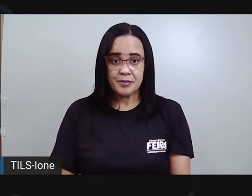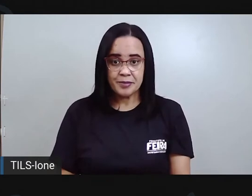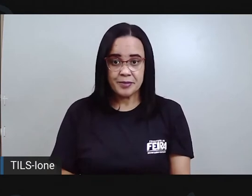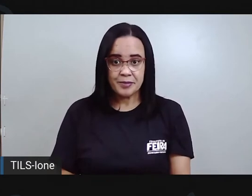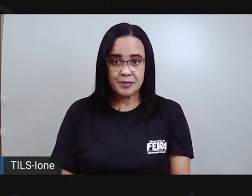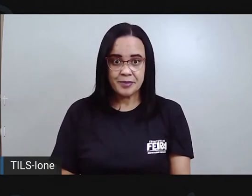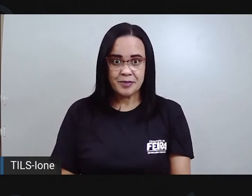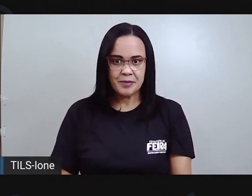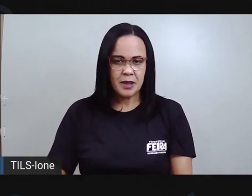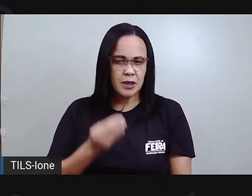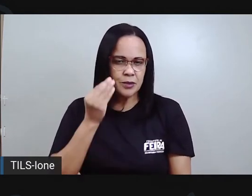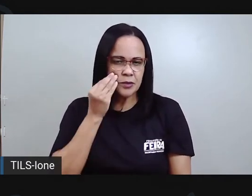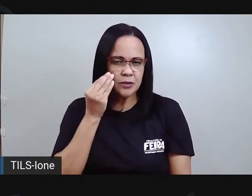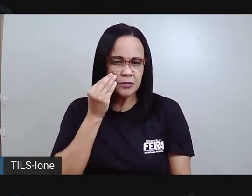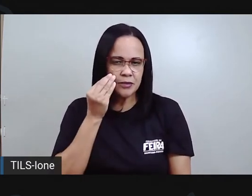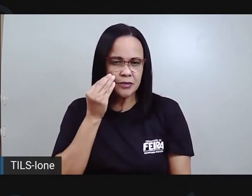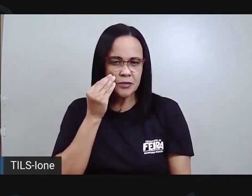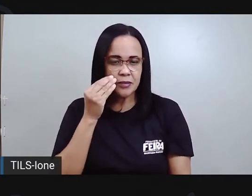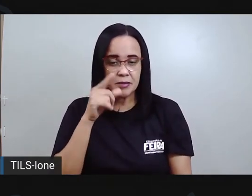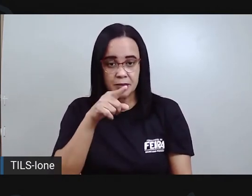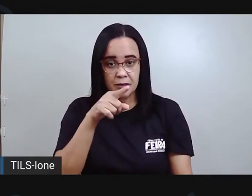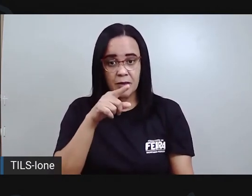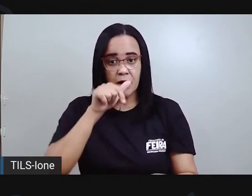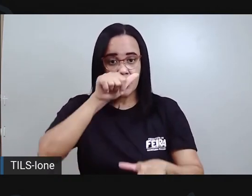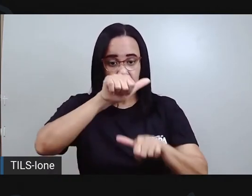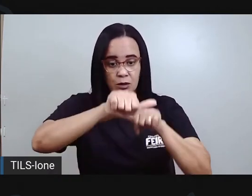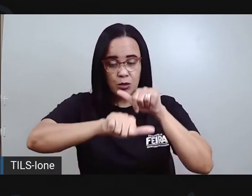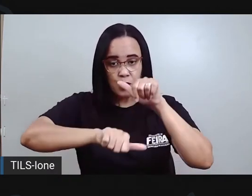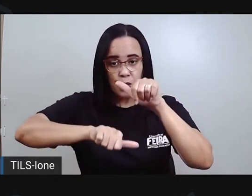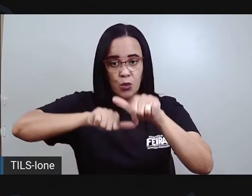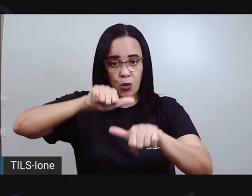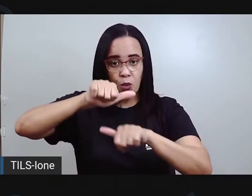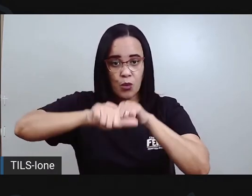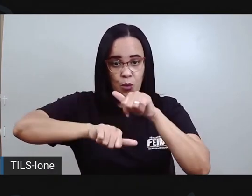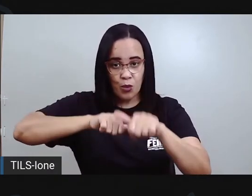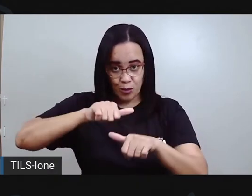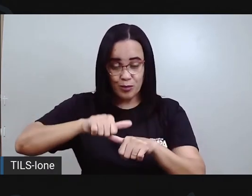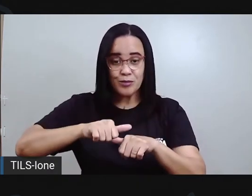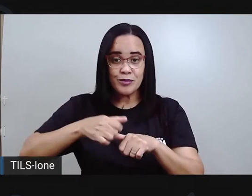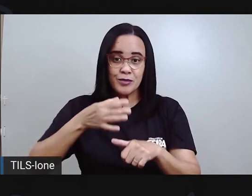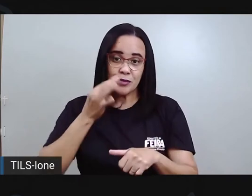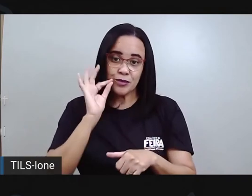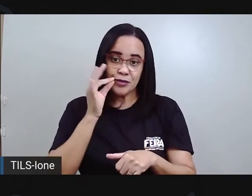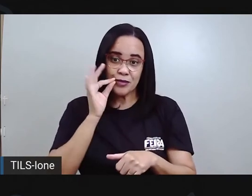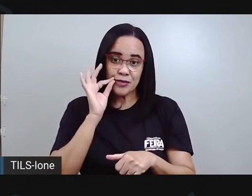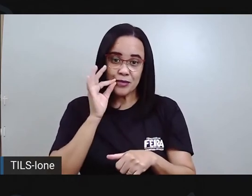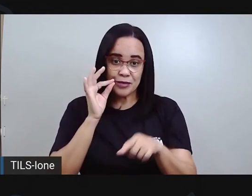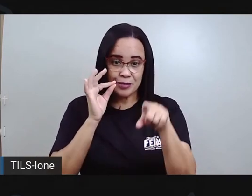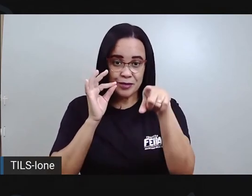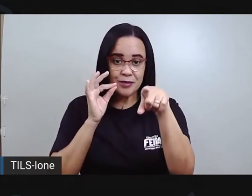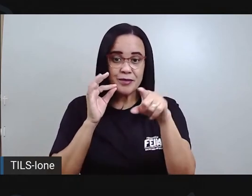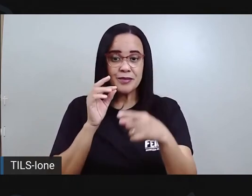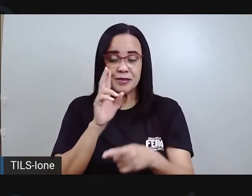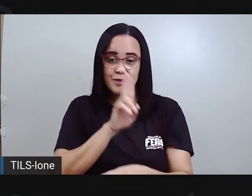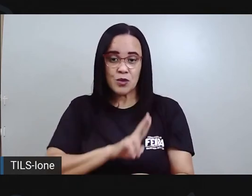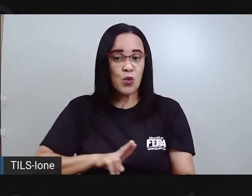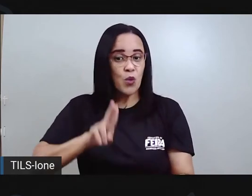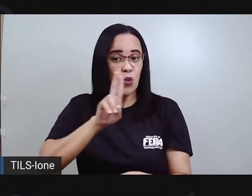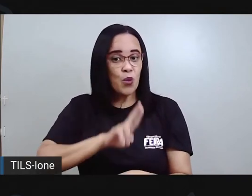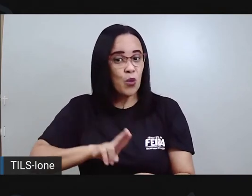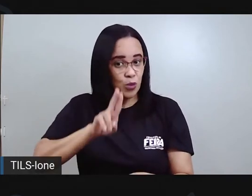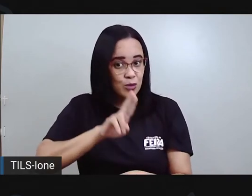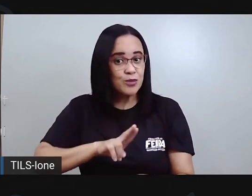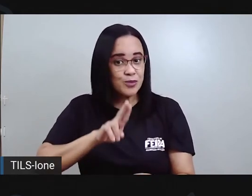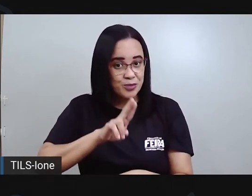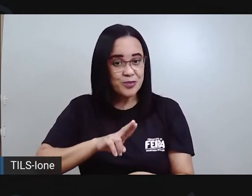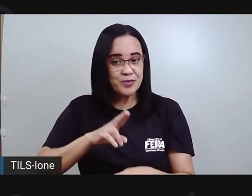experiência. A gente vai transformar o nosso filtro de papel, esse que mamãe, papai,